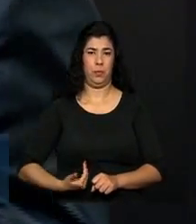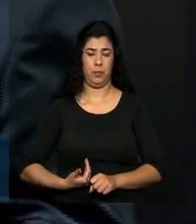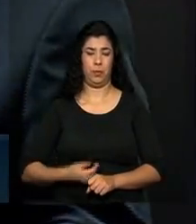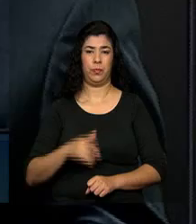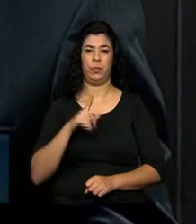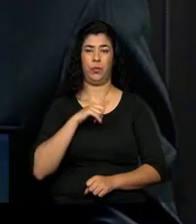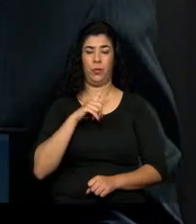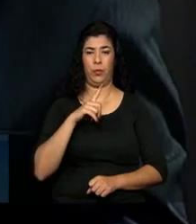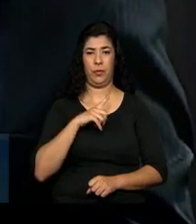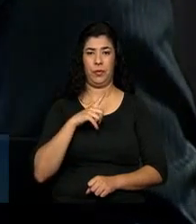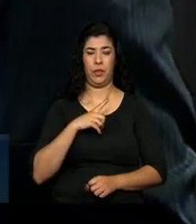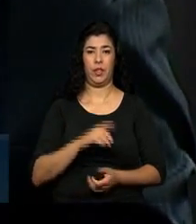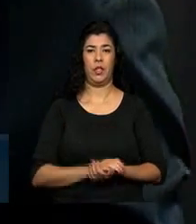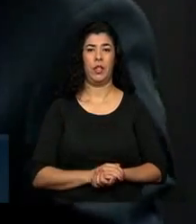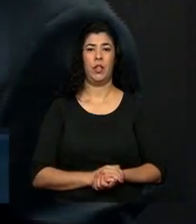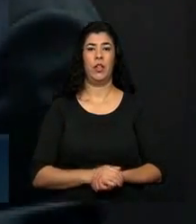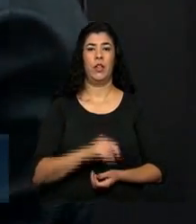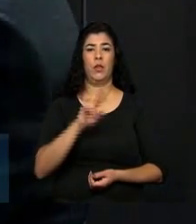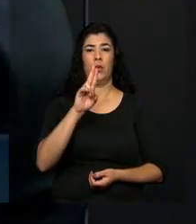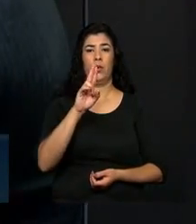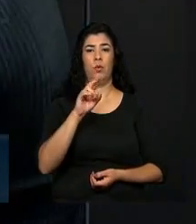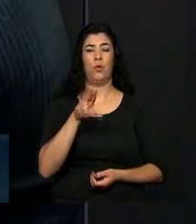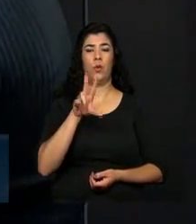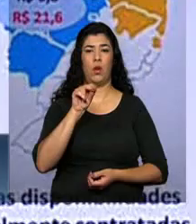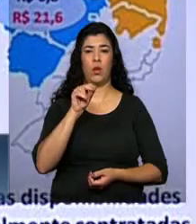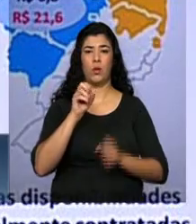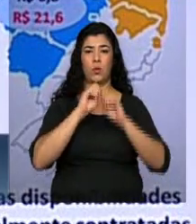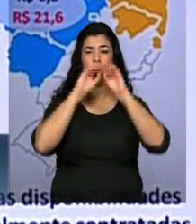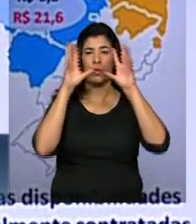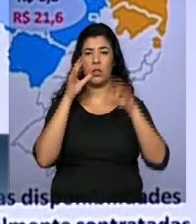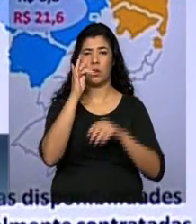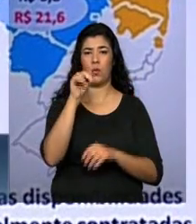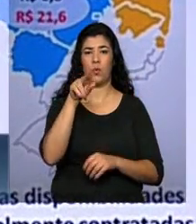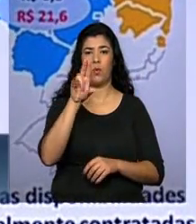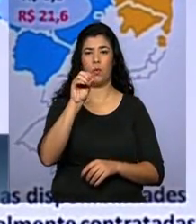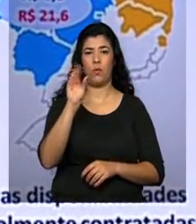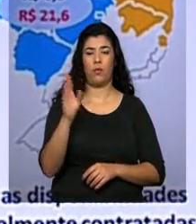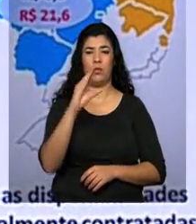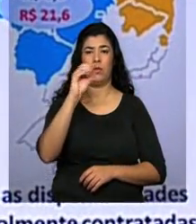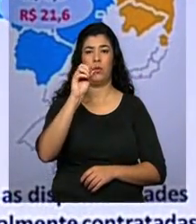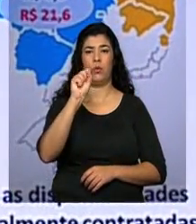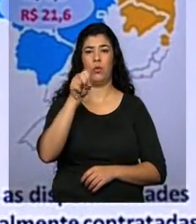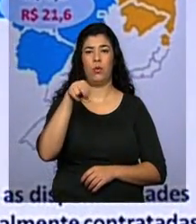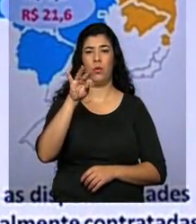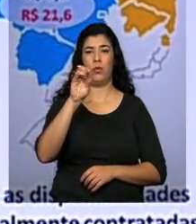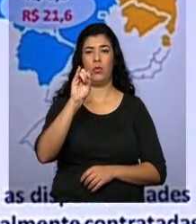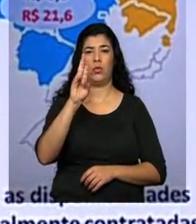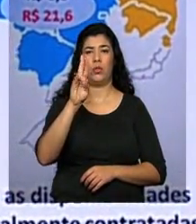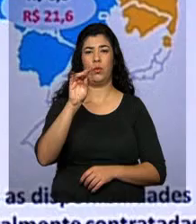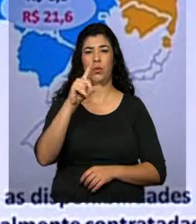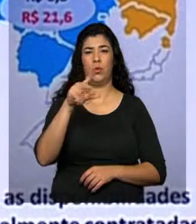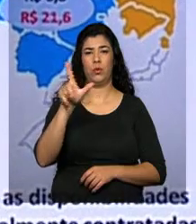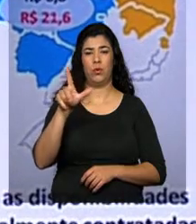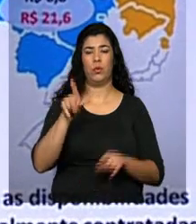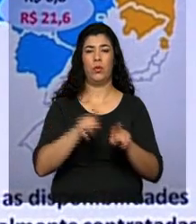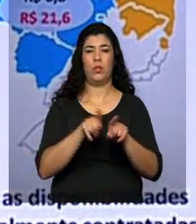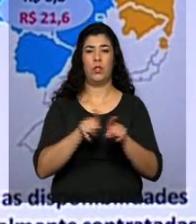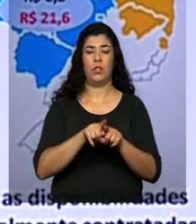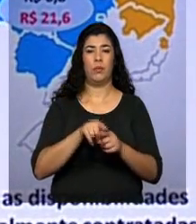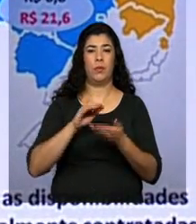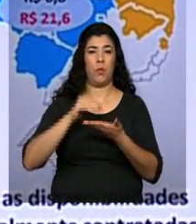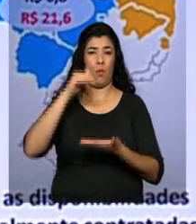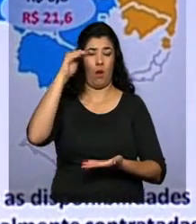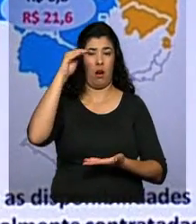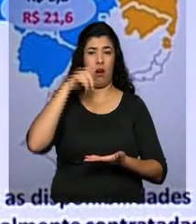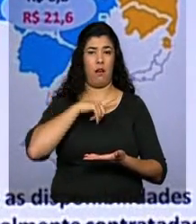de eh constitucional que é o azul mais clarinho que é o grande eh e os grandes volumes os